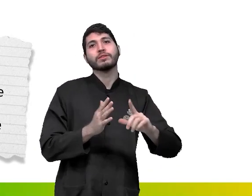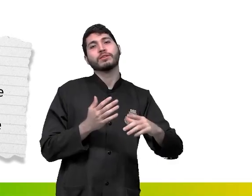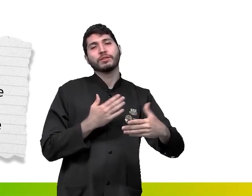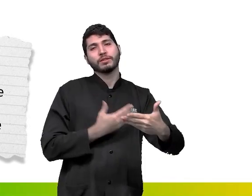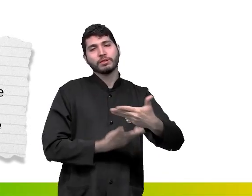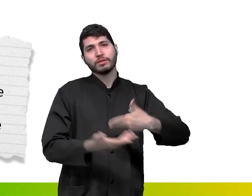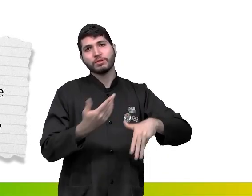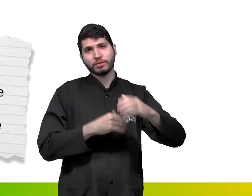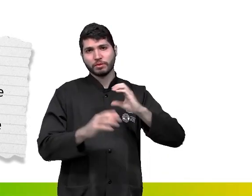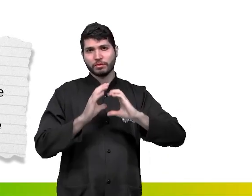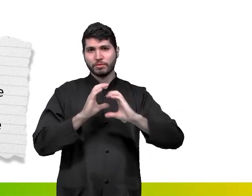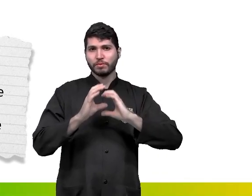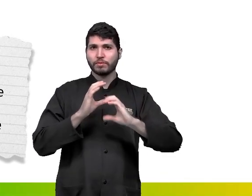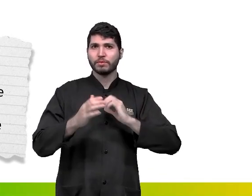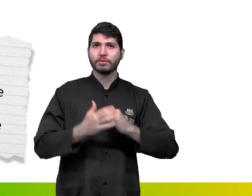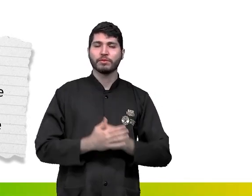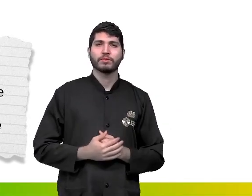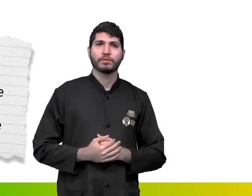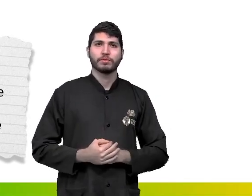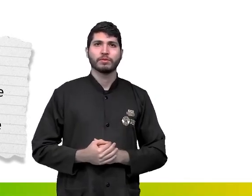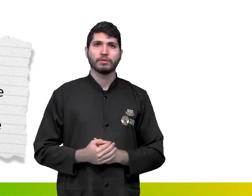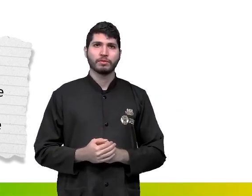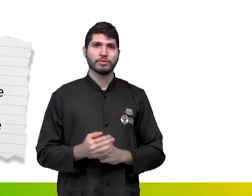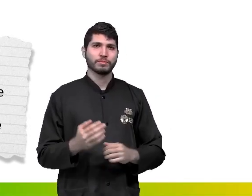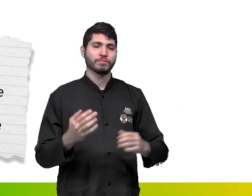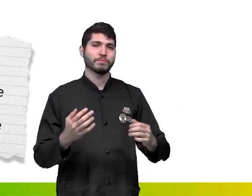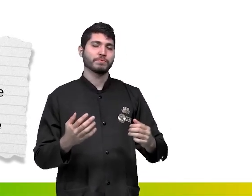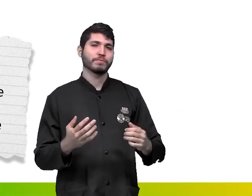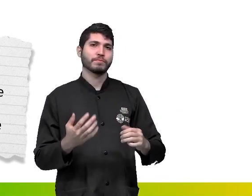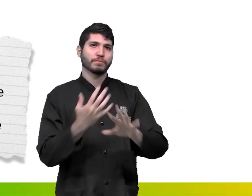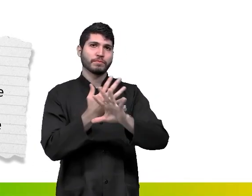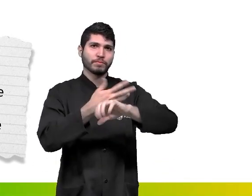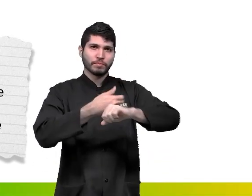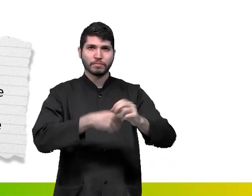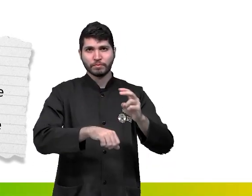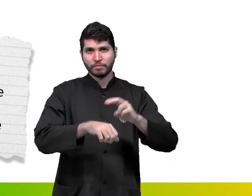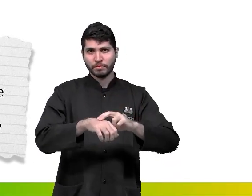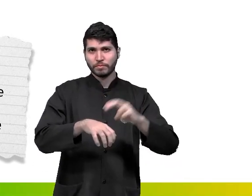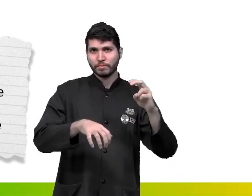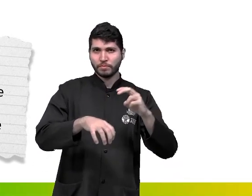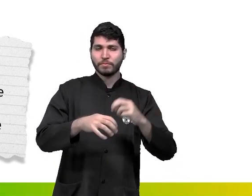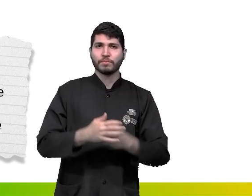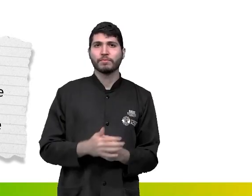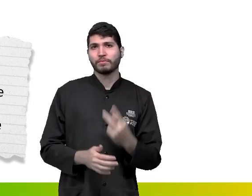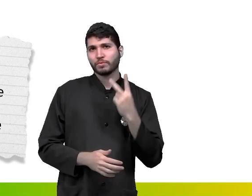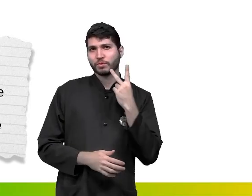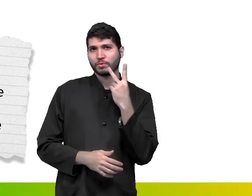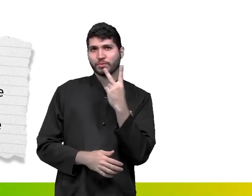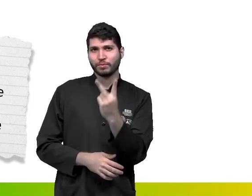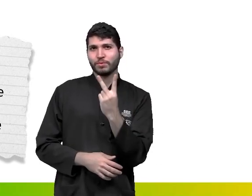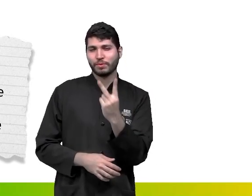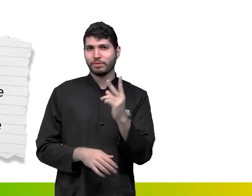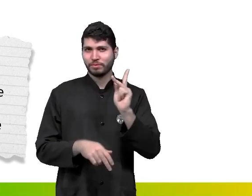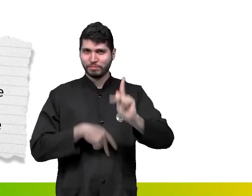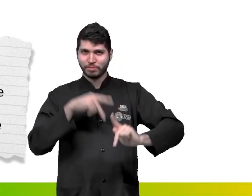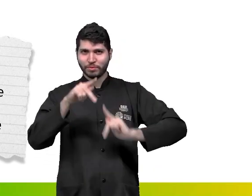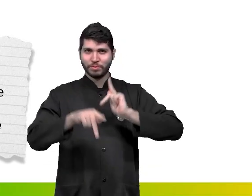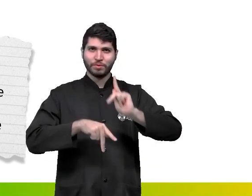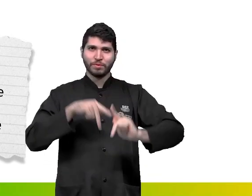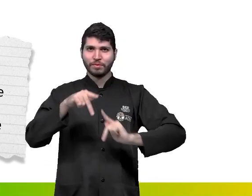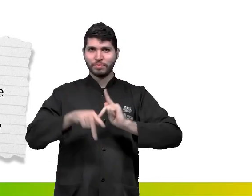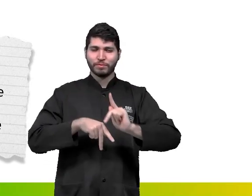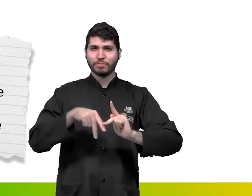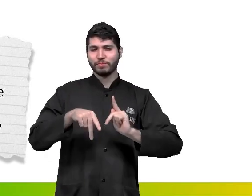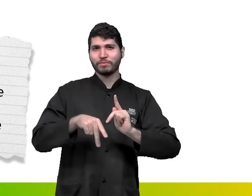de poder, a interculturalidade desses dois povos e a memória histórica do processo de anexação